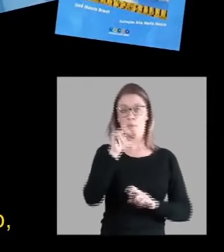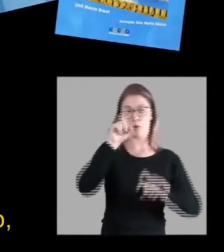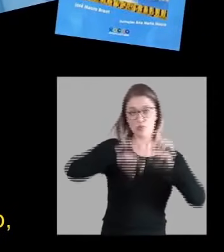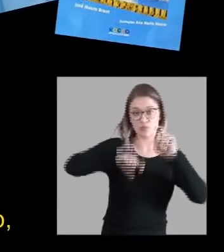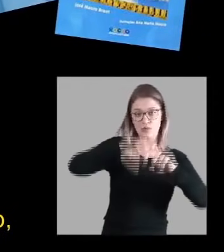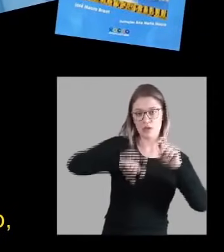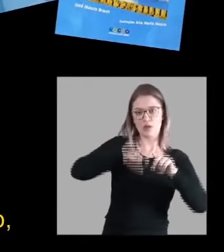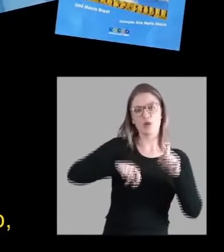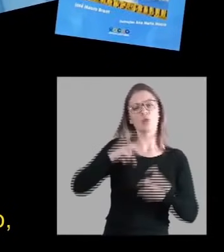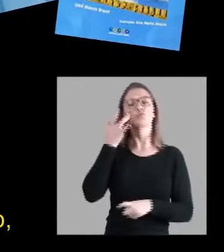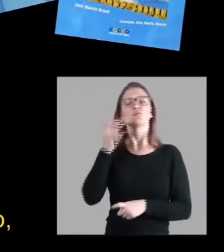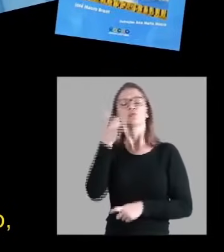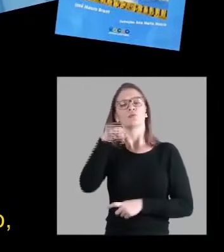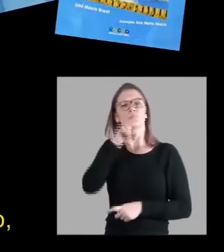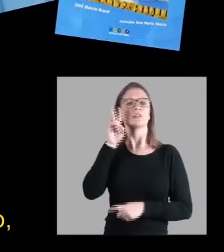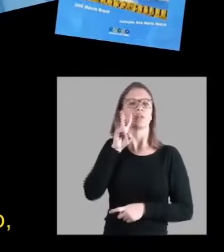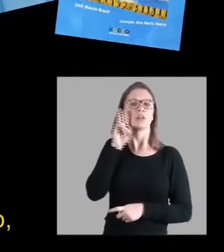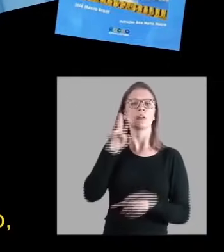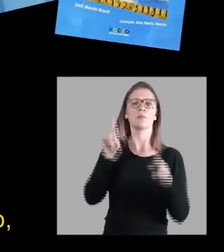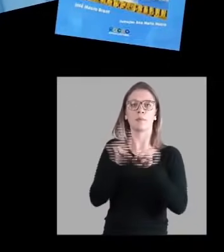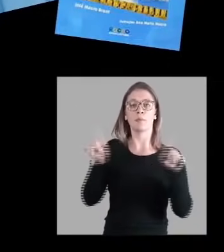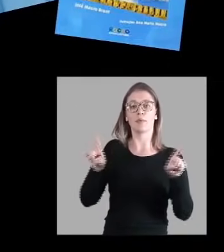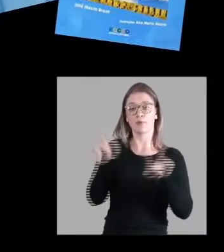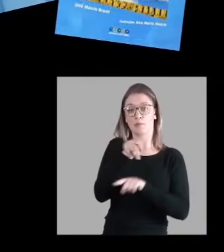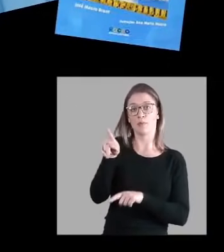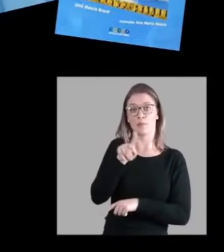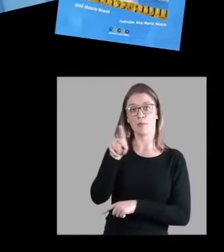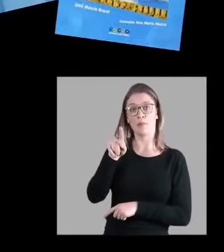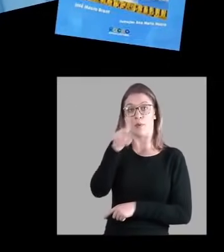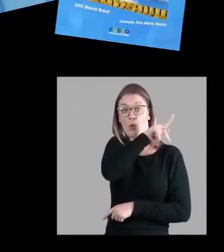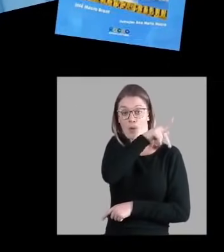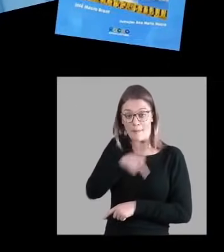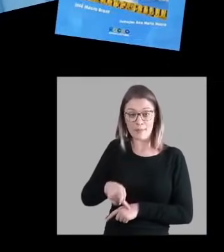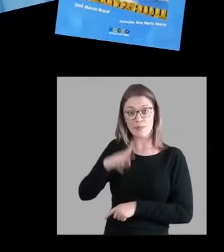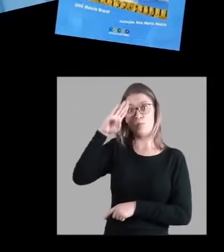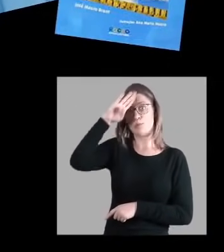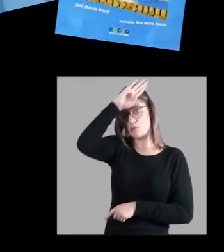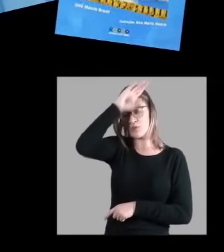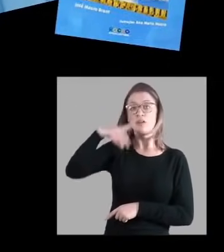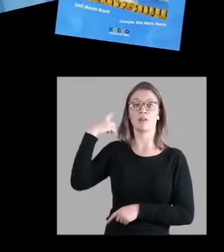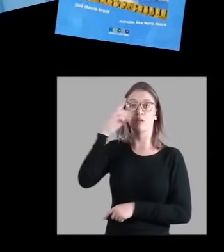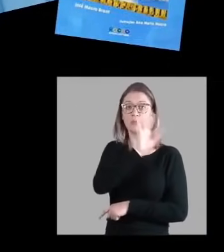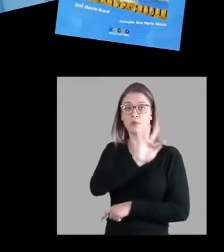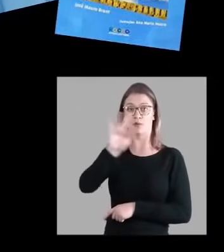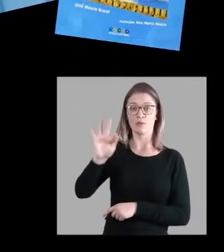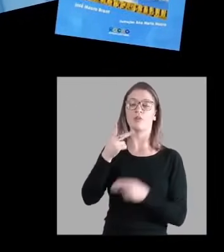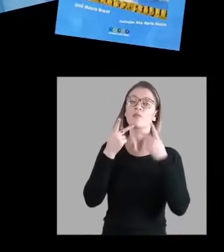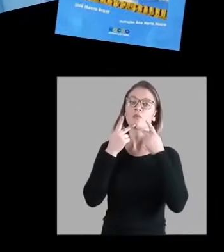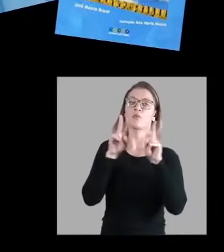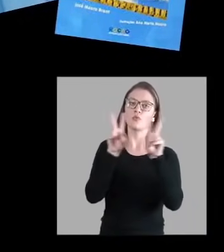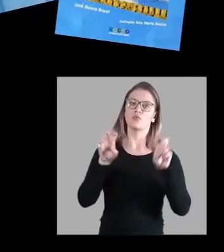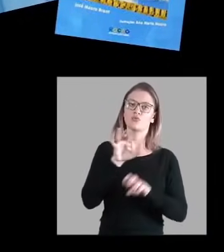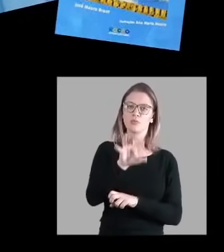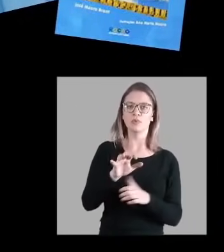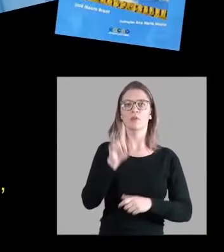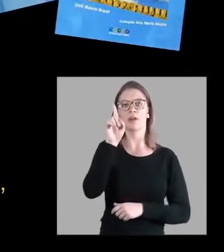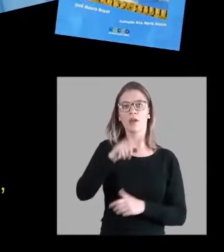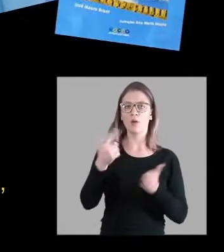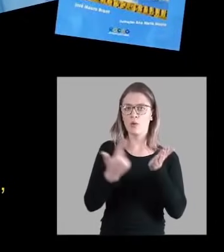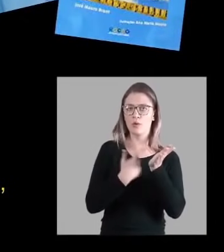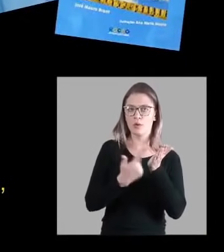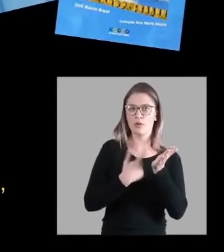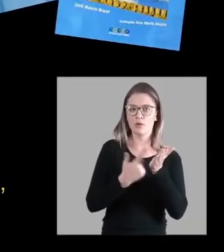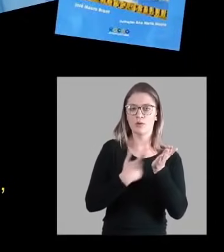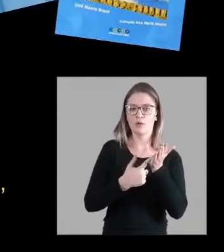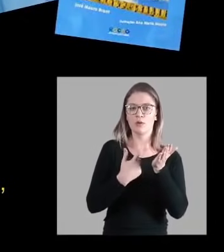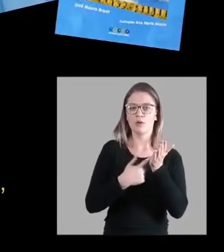se você lembra, mas até mesmo o presidente Bolsonaro, que na época ainda era deputado federal, falou sobre esse assunto. É um livro que se chama Quando